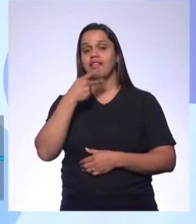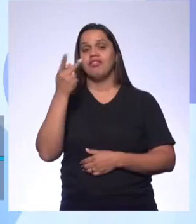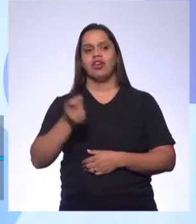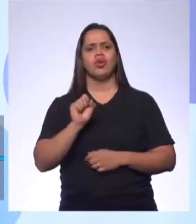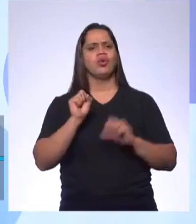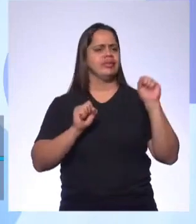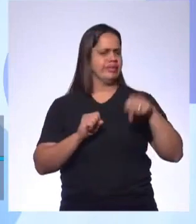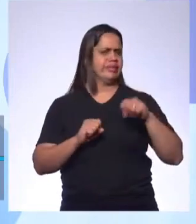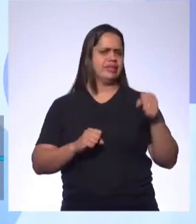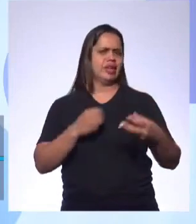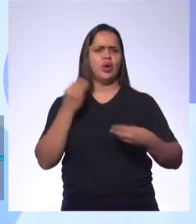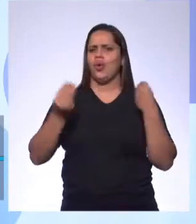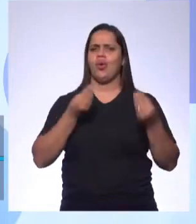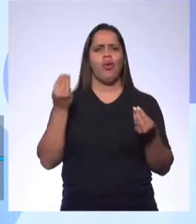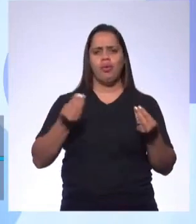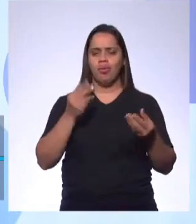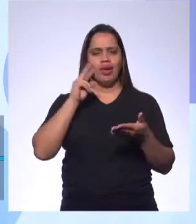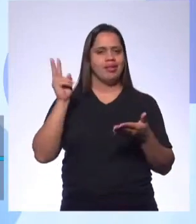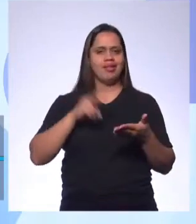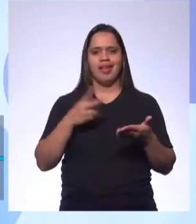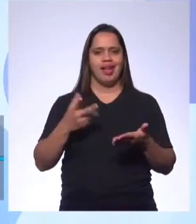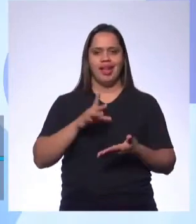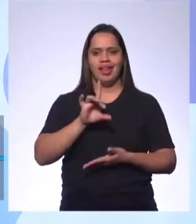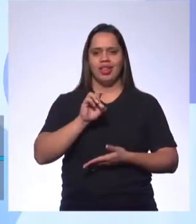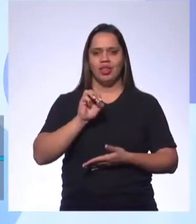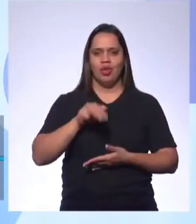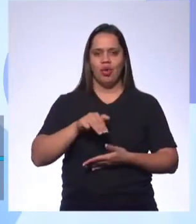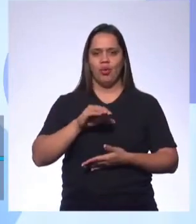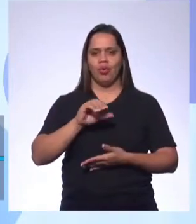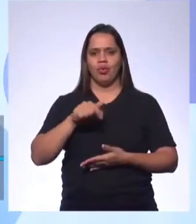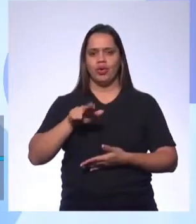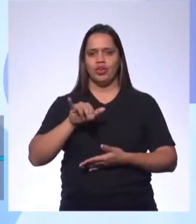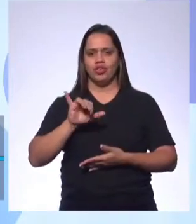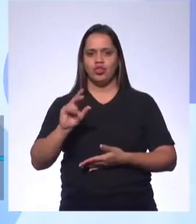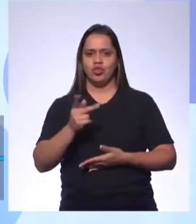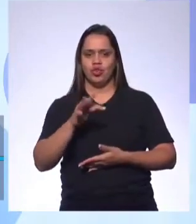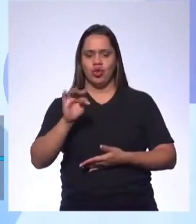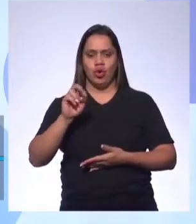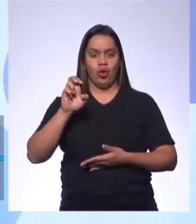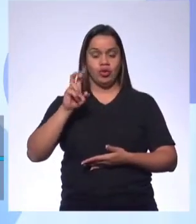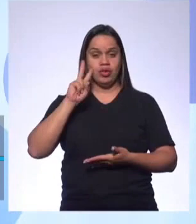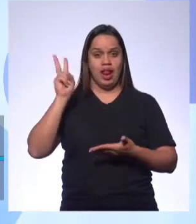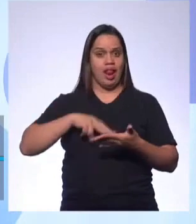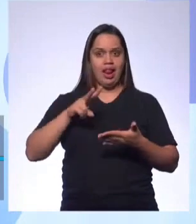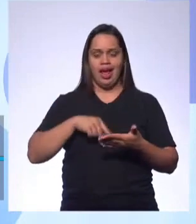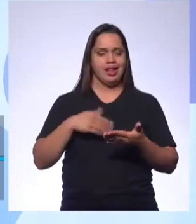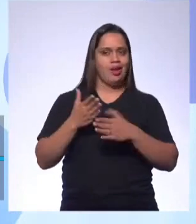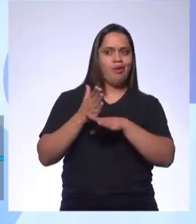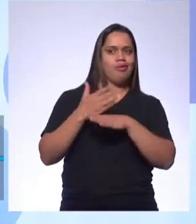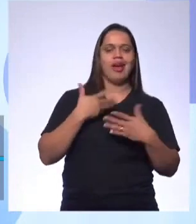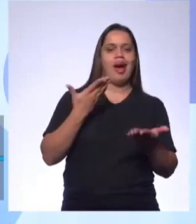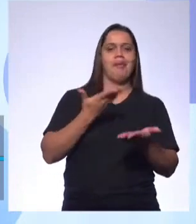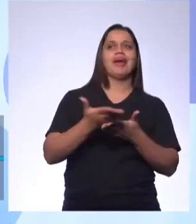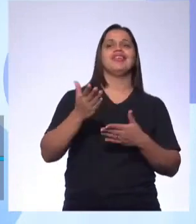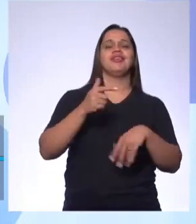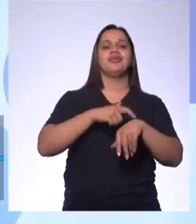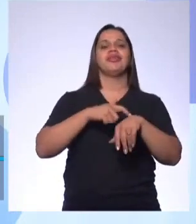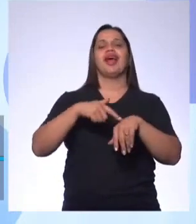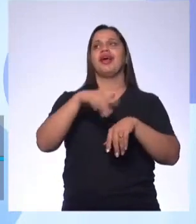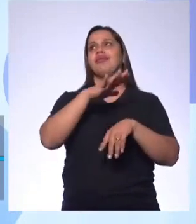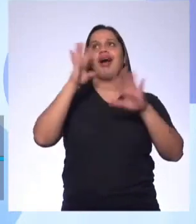se perder no tempo e no espaço? Professora Verônica, é isso mesmo. A professora Conceição fala muitas vezes, o professor Júlio